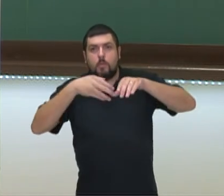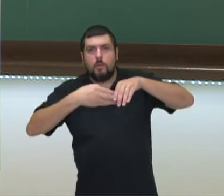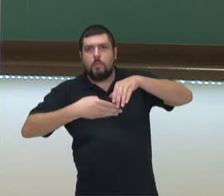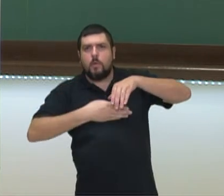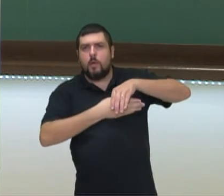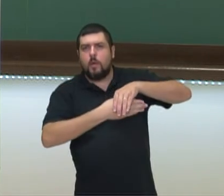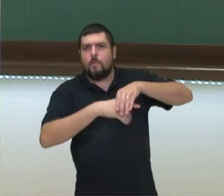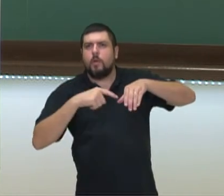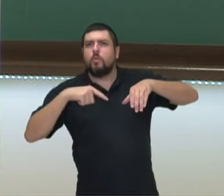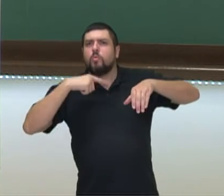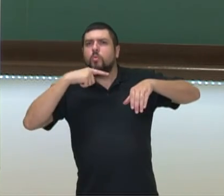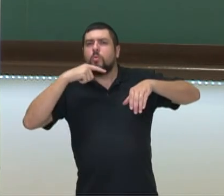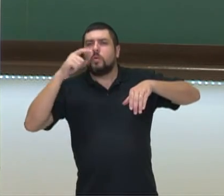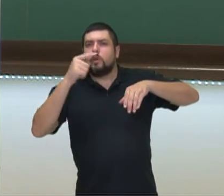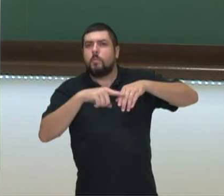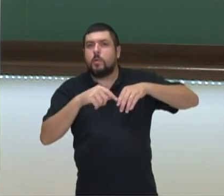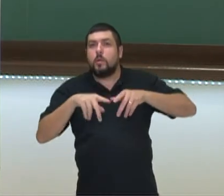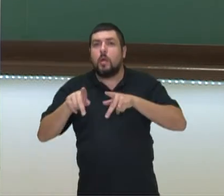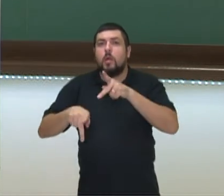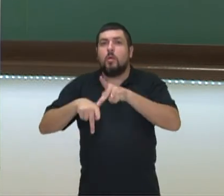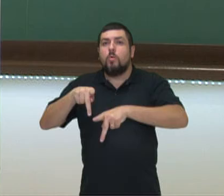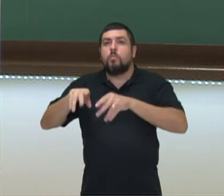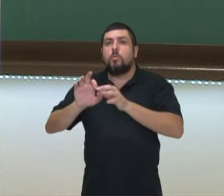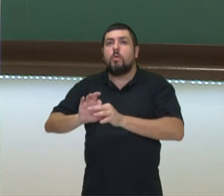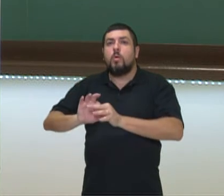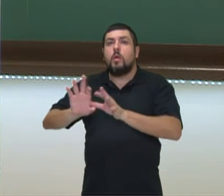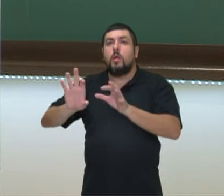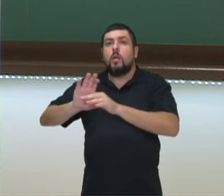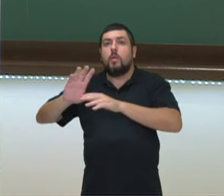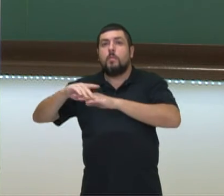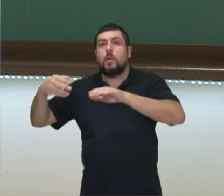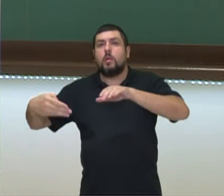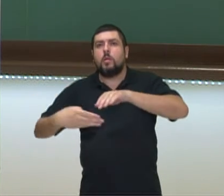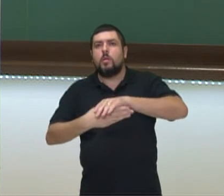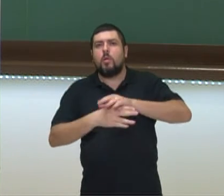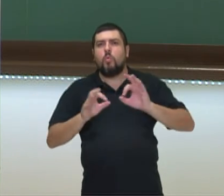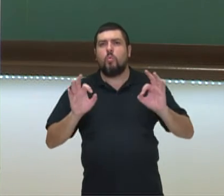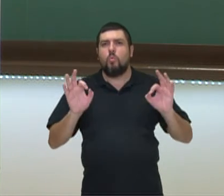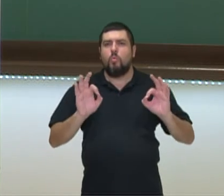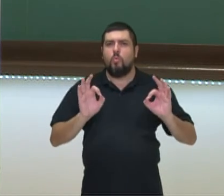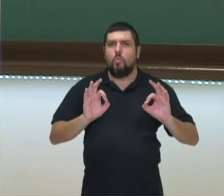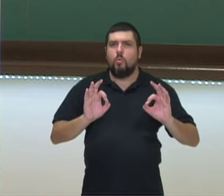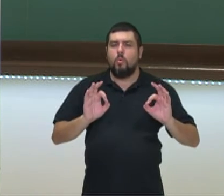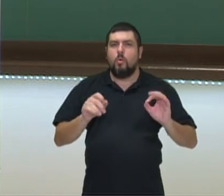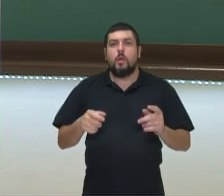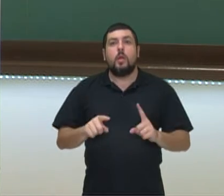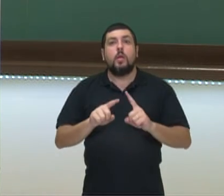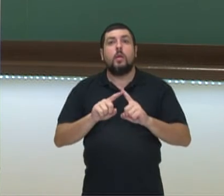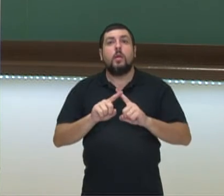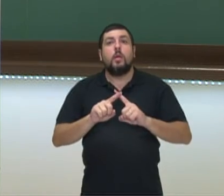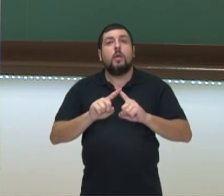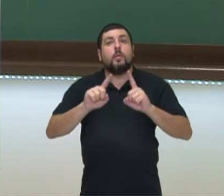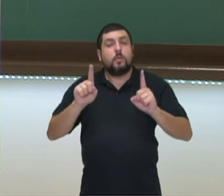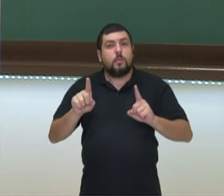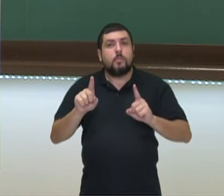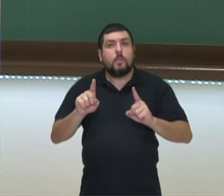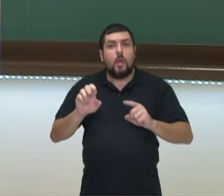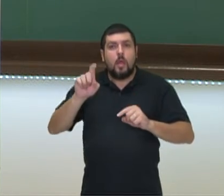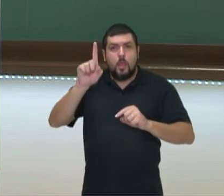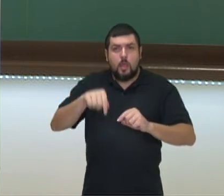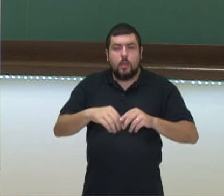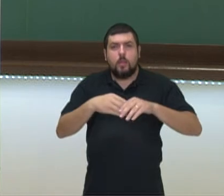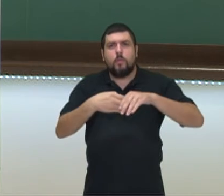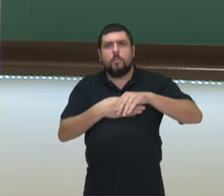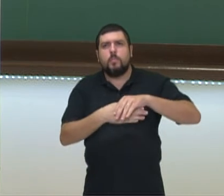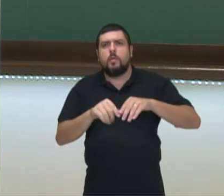porque, né, se trata aí de arte, de documentos históricos de 6, 7, 8 mil anos atrás, né, que passaram